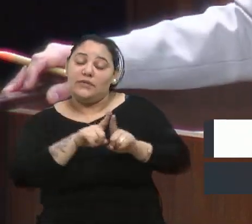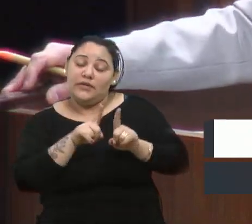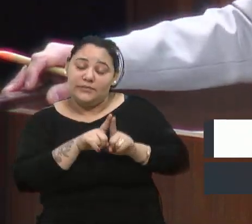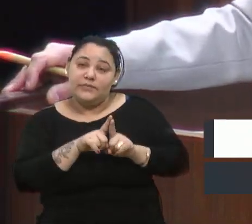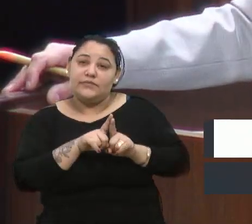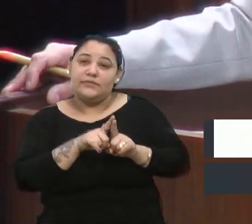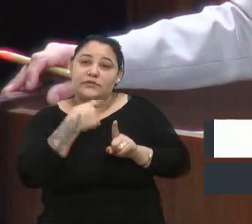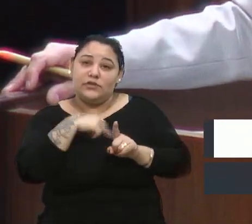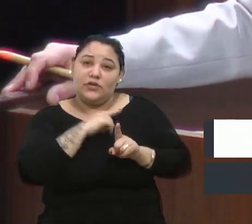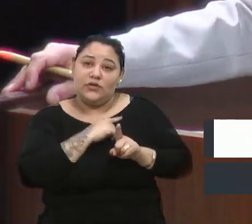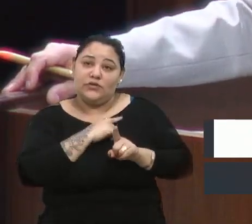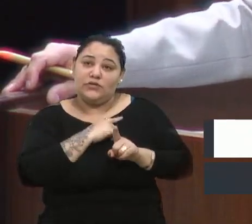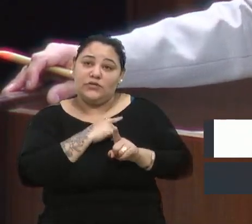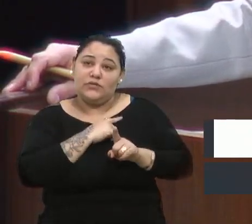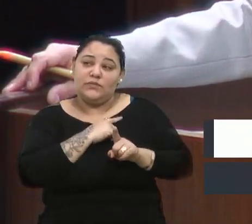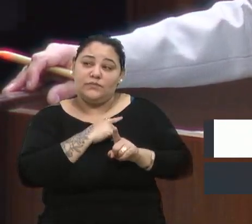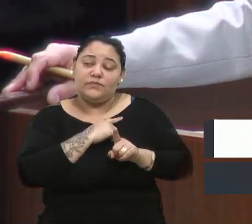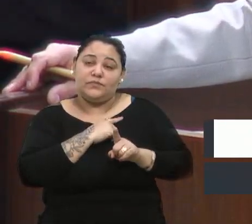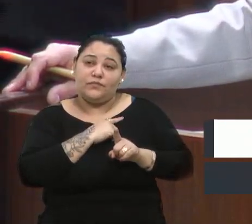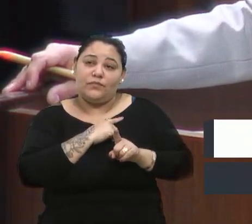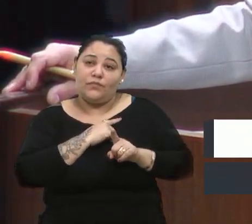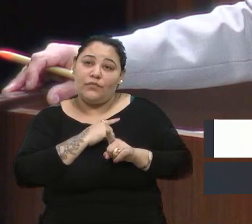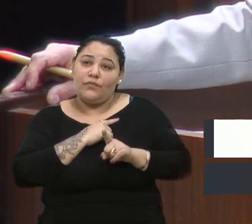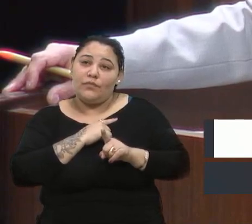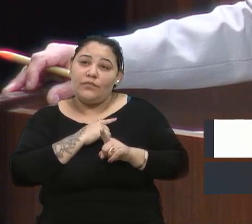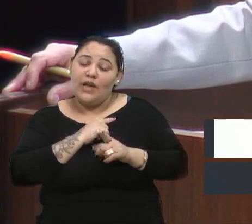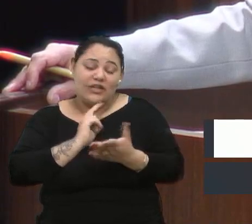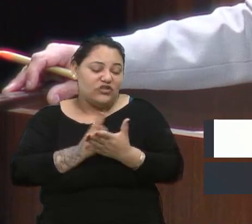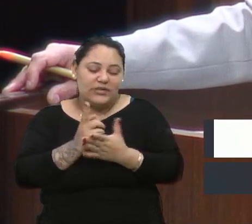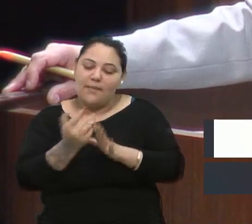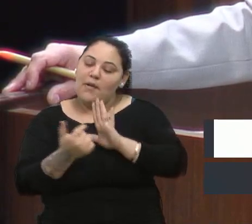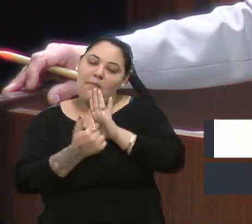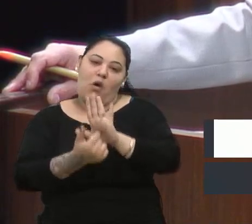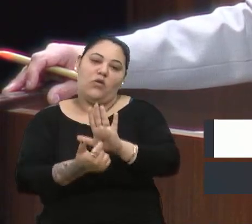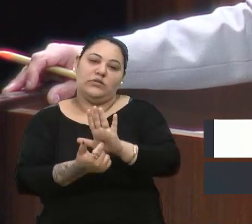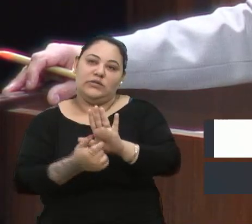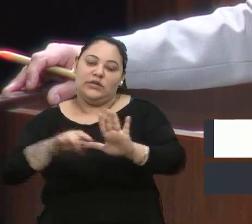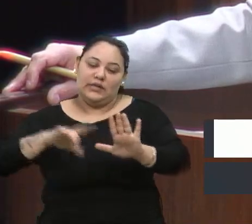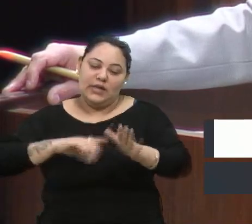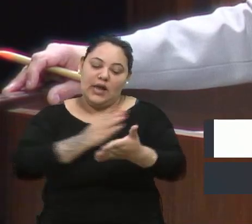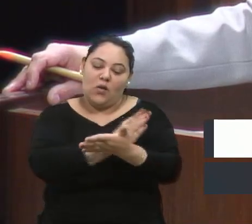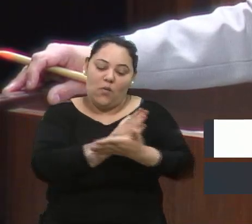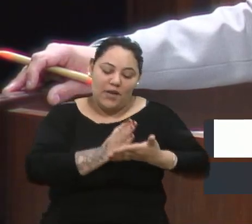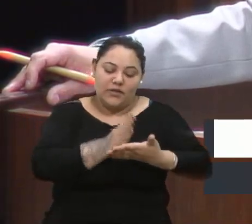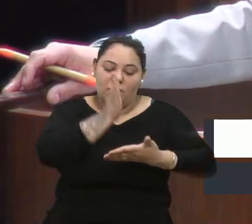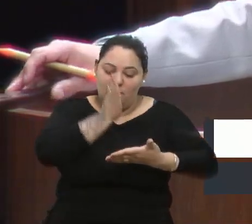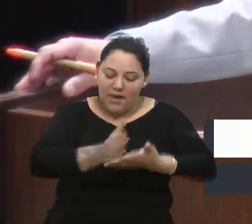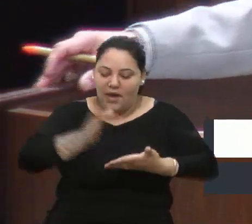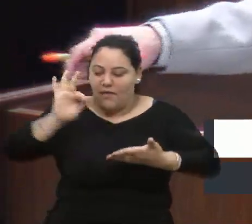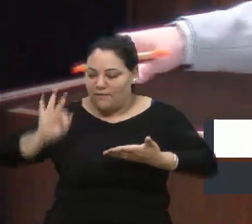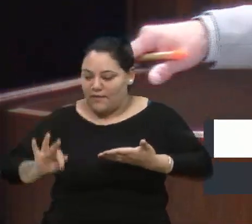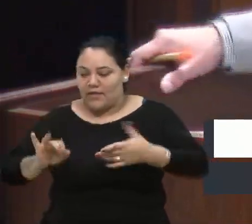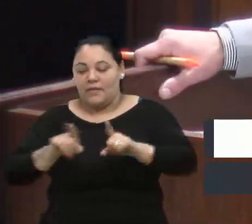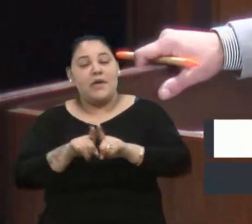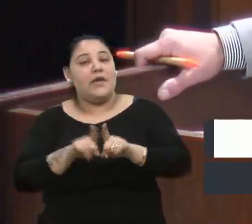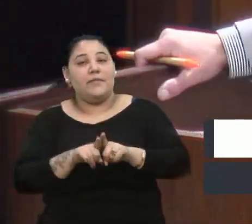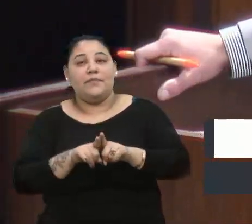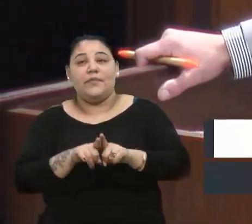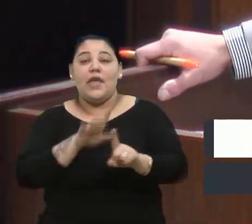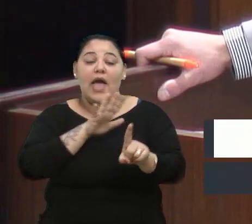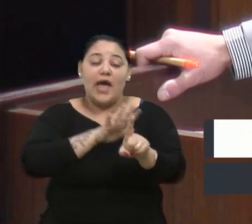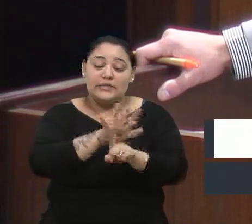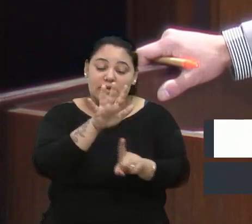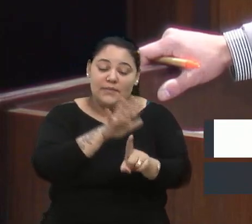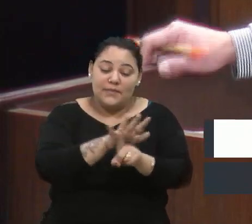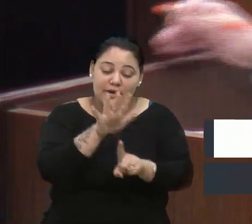acaba, no final, mostrando que tem início, meio e fim. E as demandas